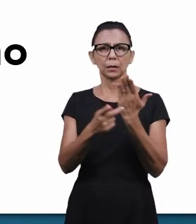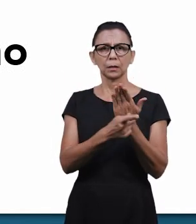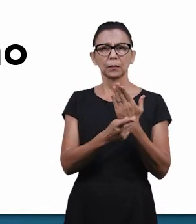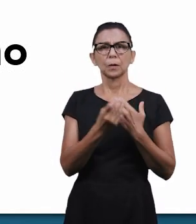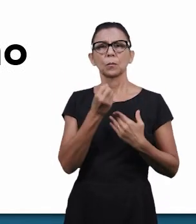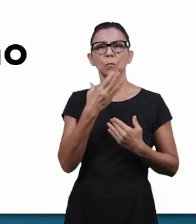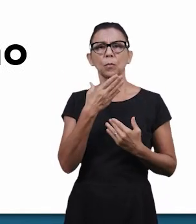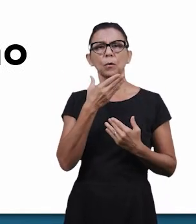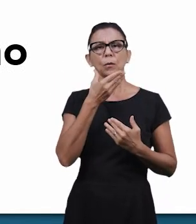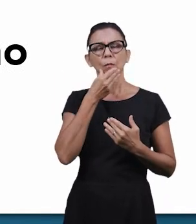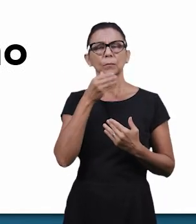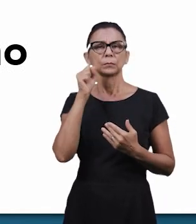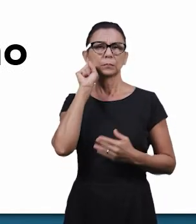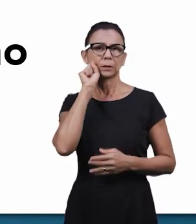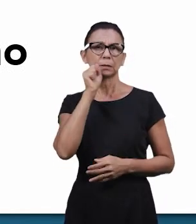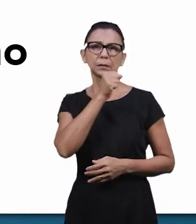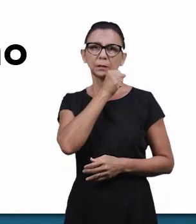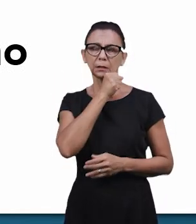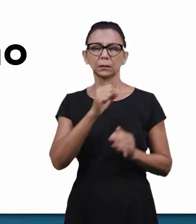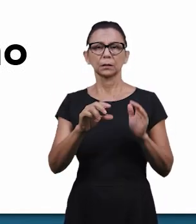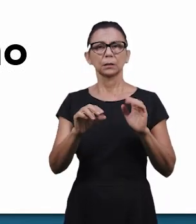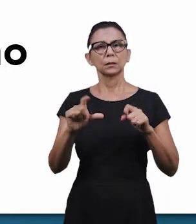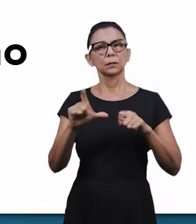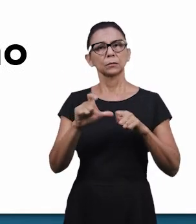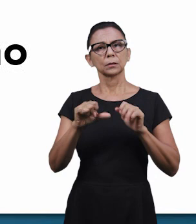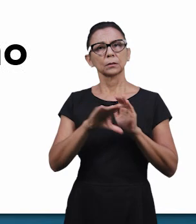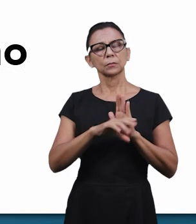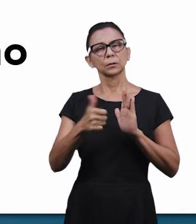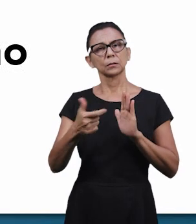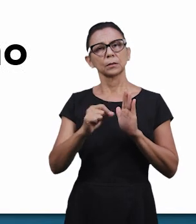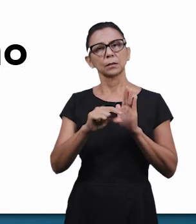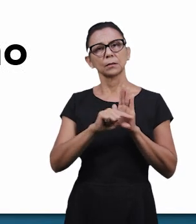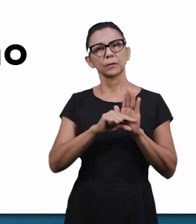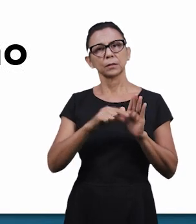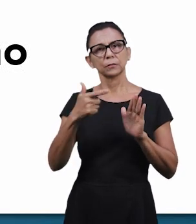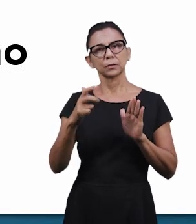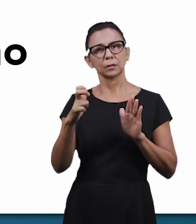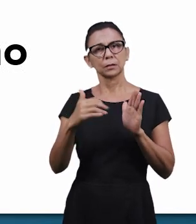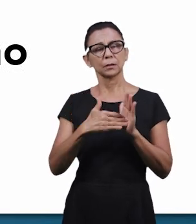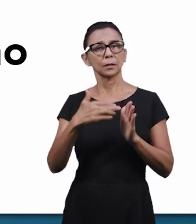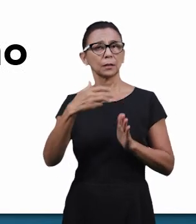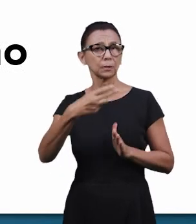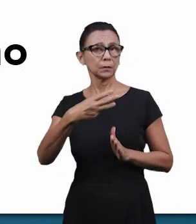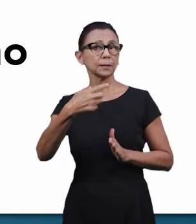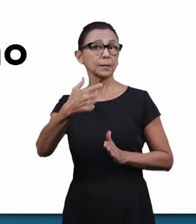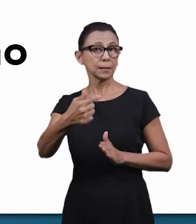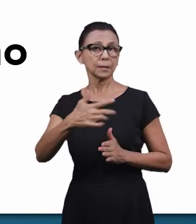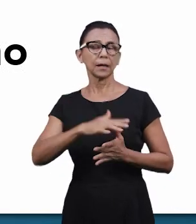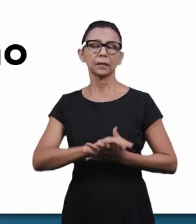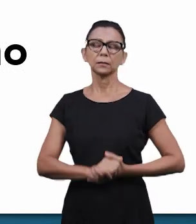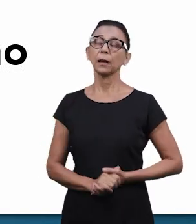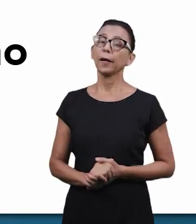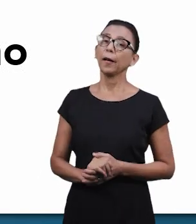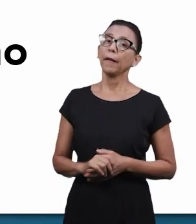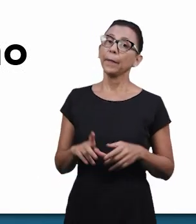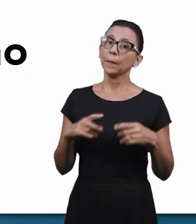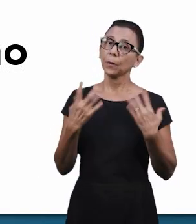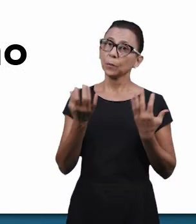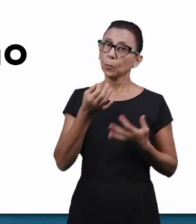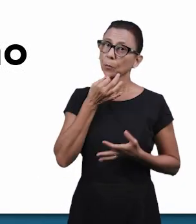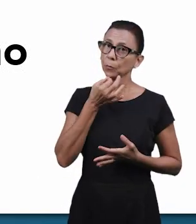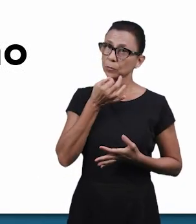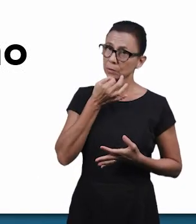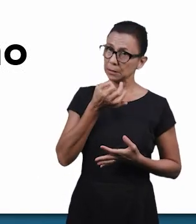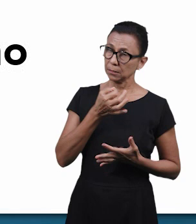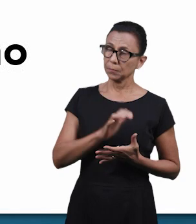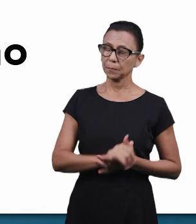samaritano, é em Lucas capítulo 10, verso 25 a 37. E a recomendação é que os pais e professoras